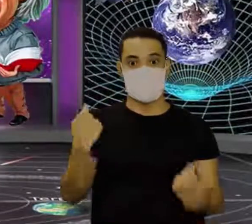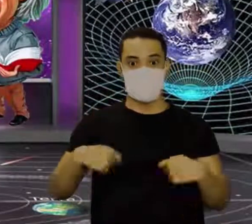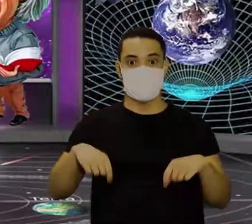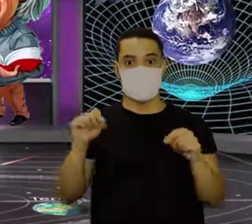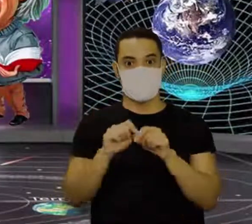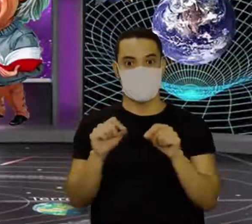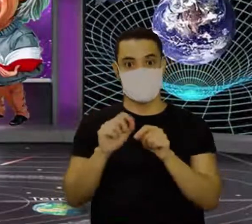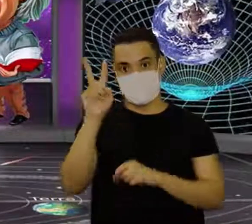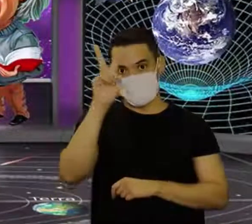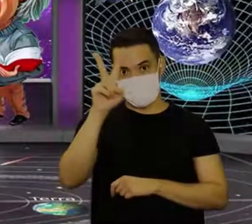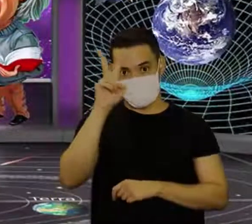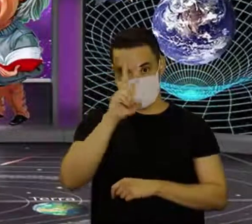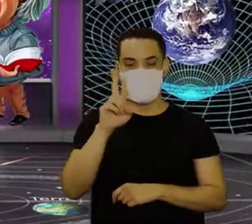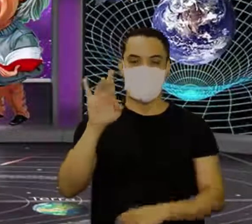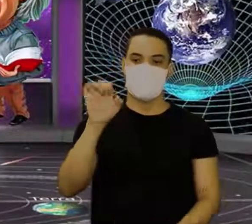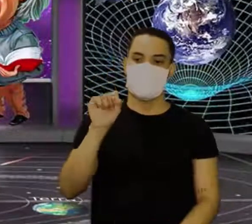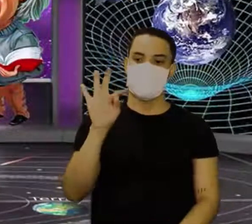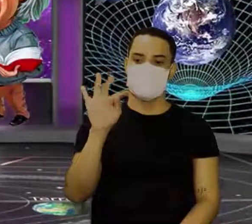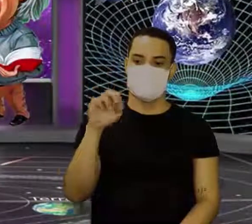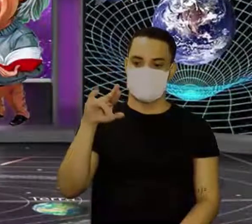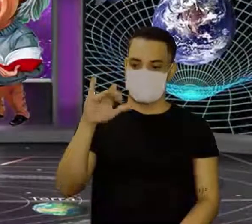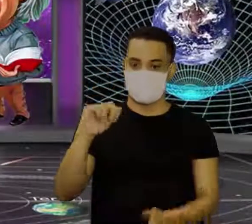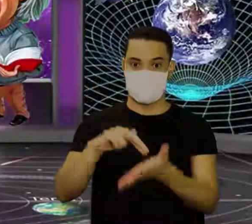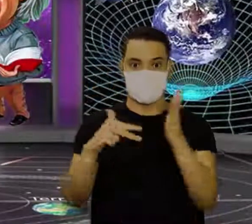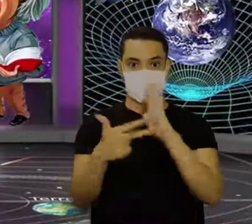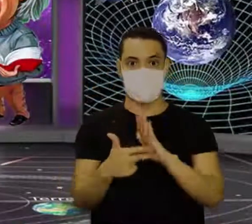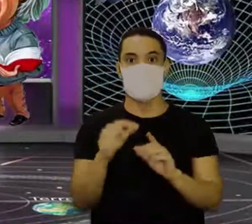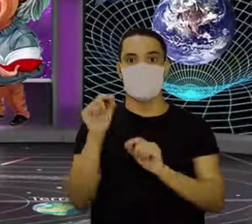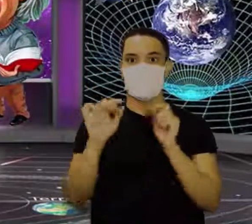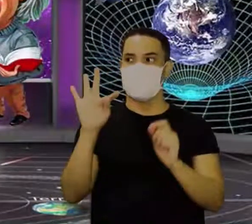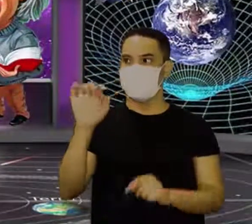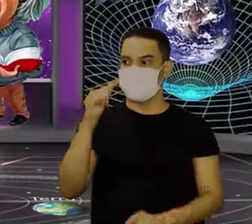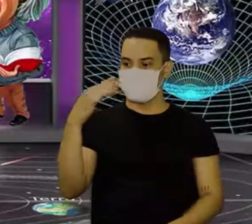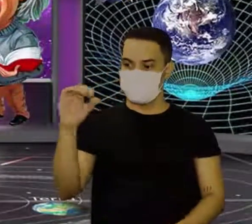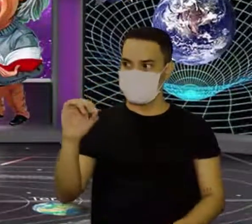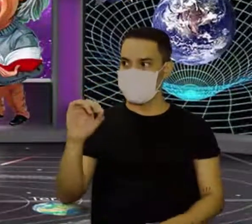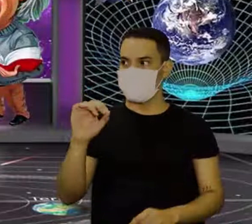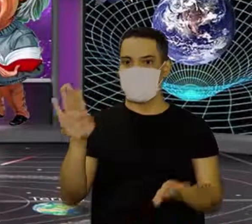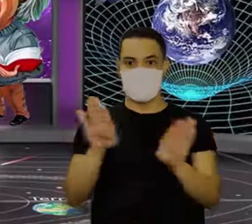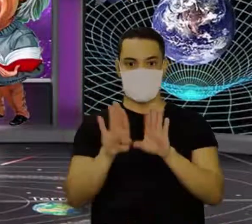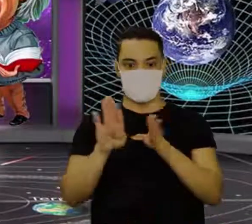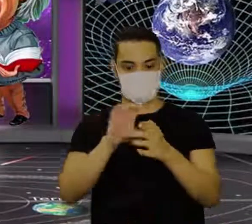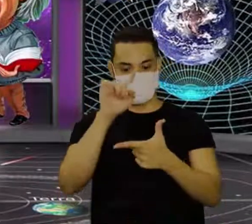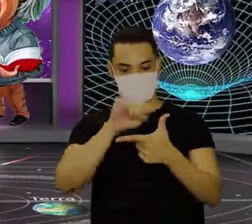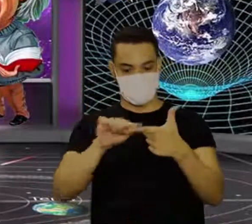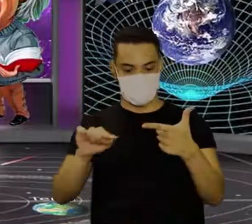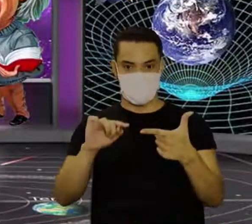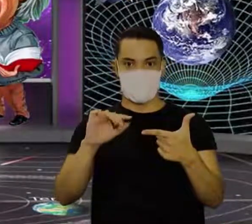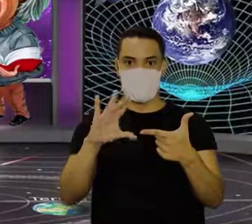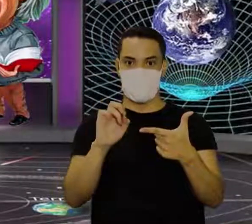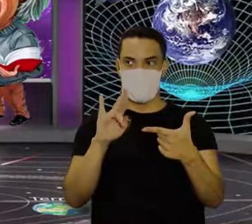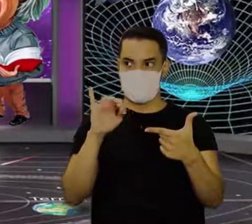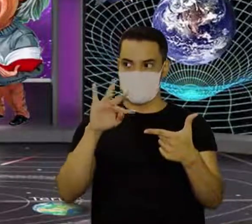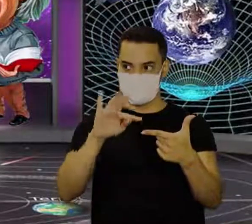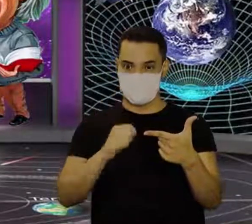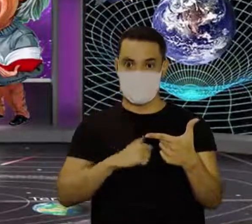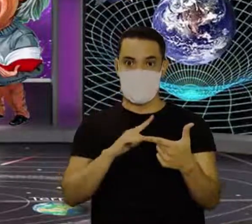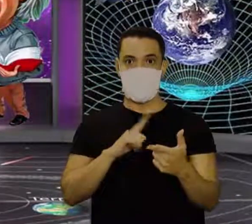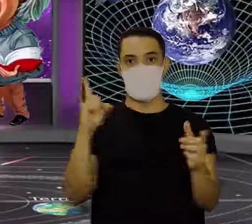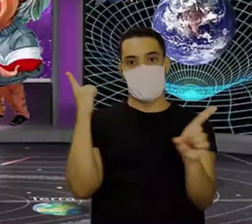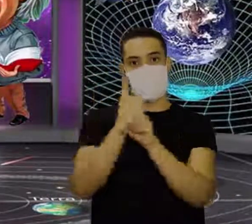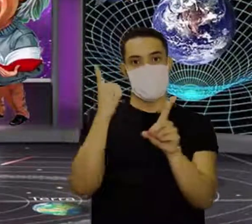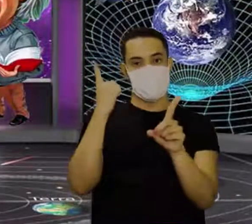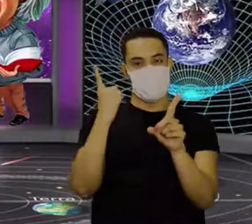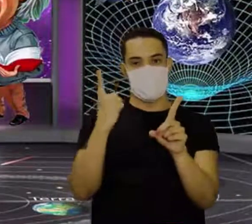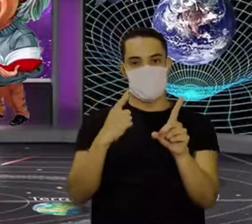fazer. Lembra que resistência é o quê? Resistência é a tensão dividido pela corrente. Fez lá, achou um resultado? Pronto,